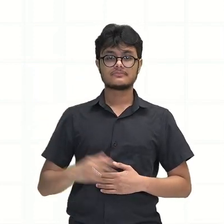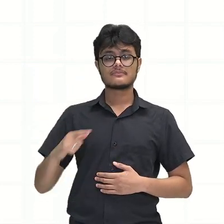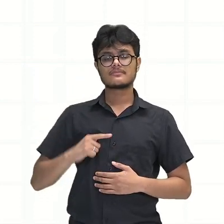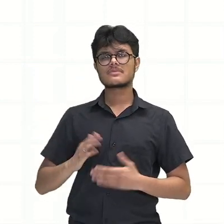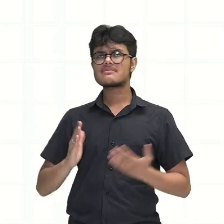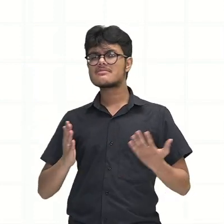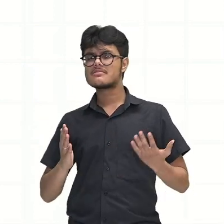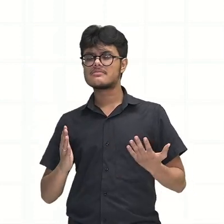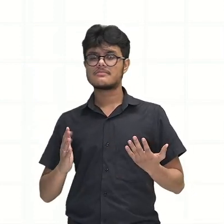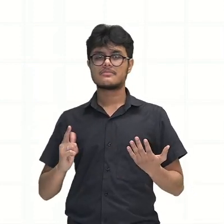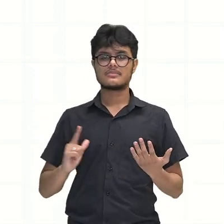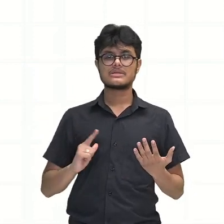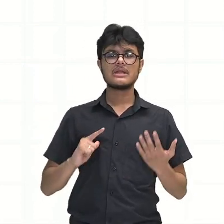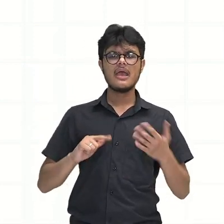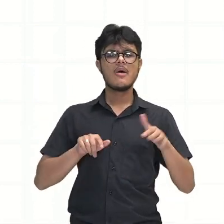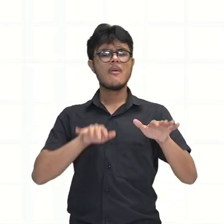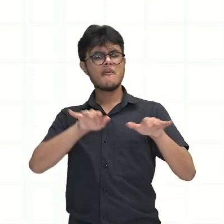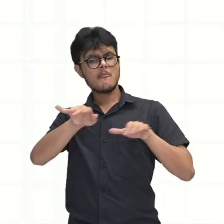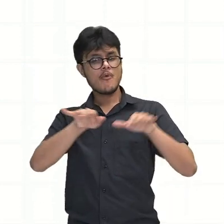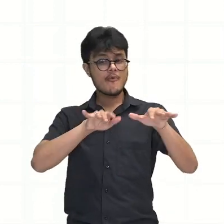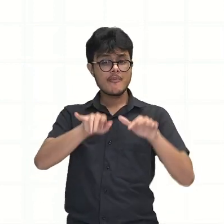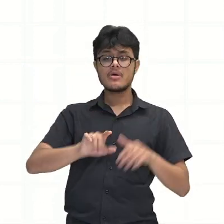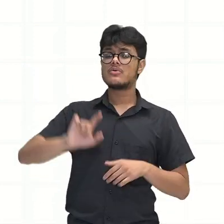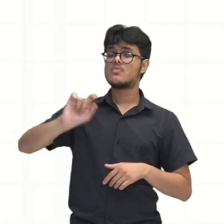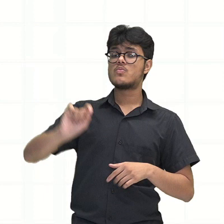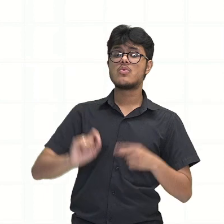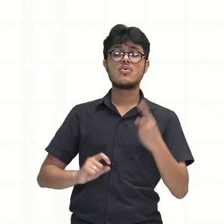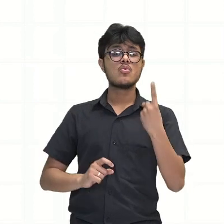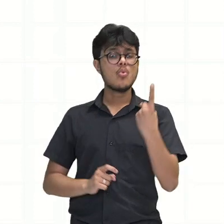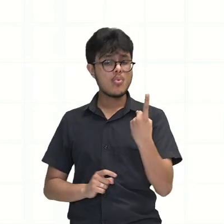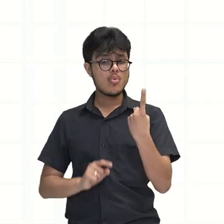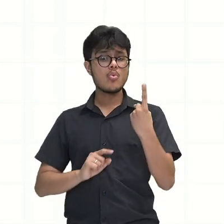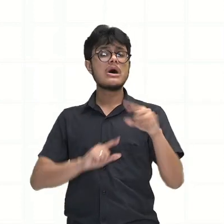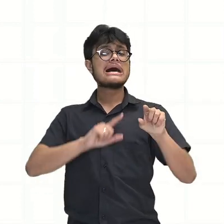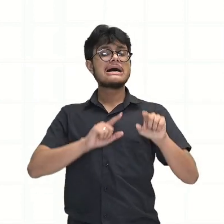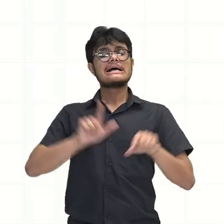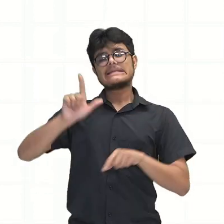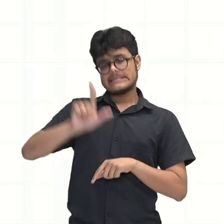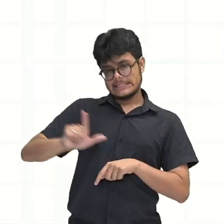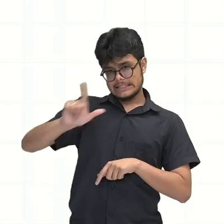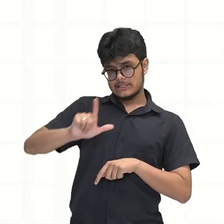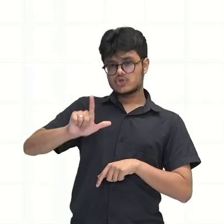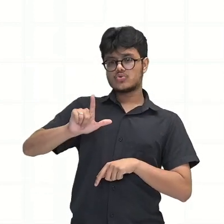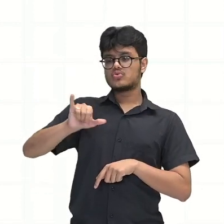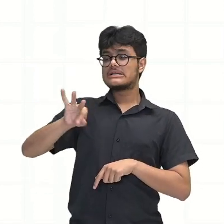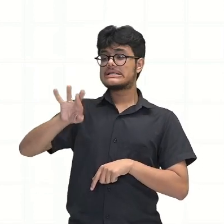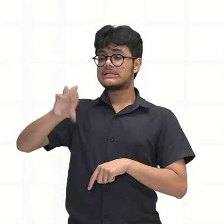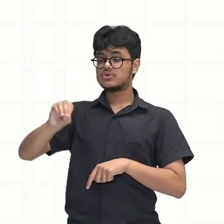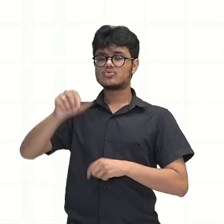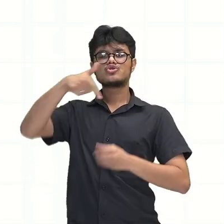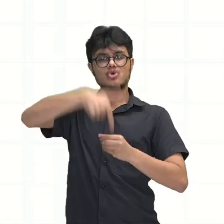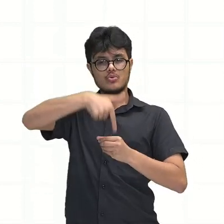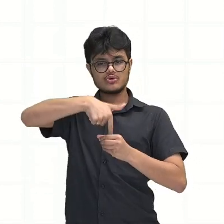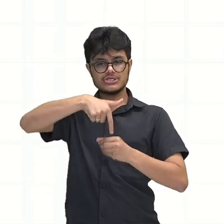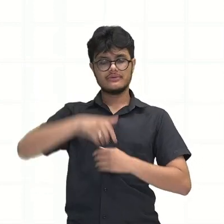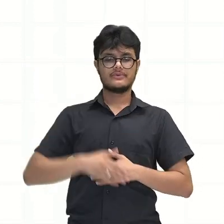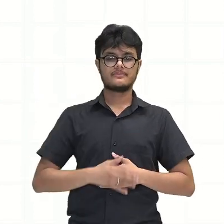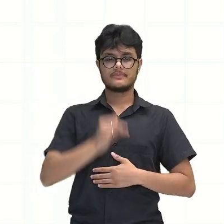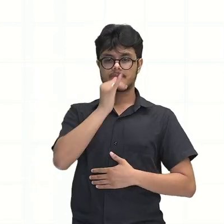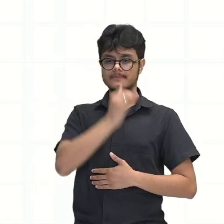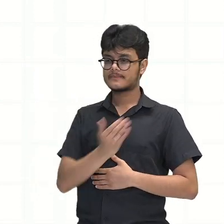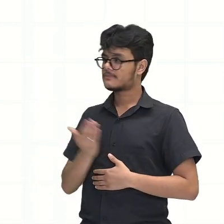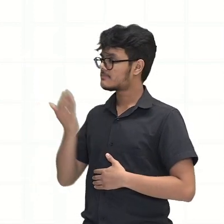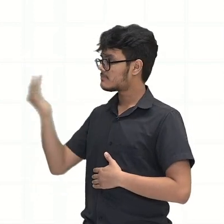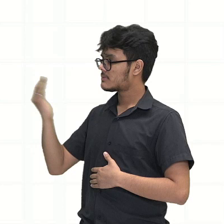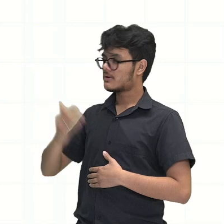ele faz a movimentação dele aí gastando 1 litro de combustível, certo? Então, nós temos aí o motor